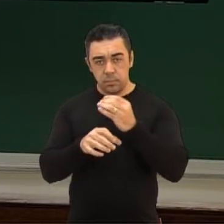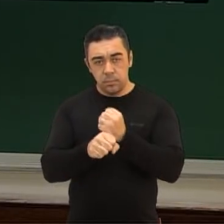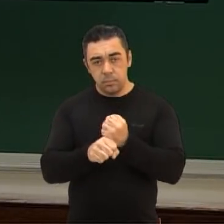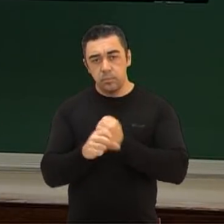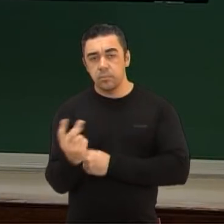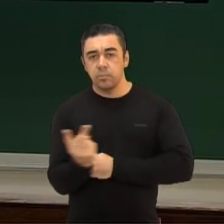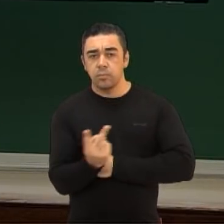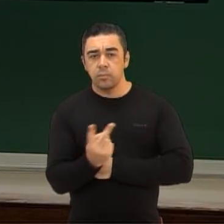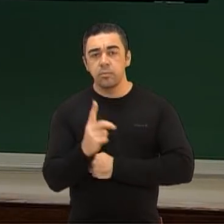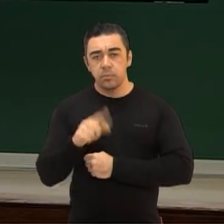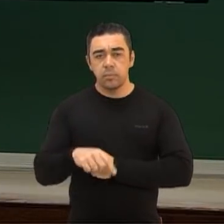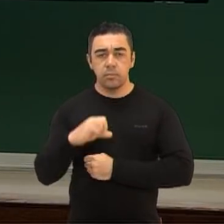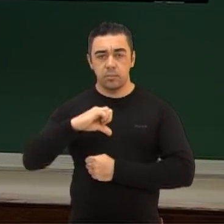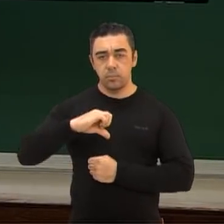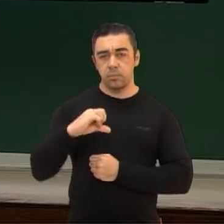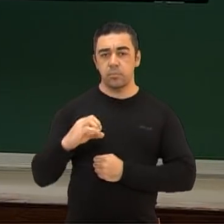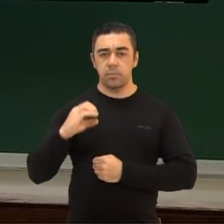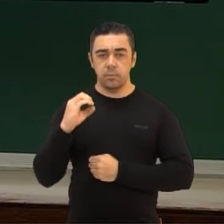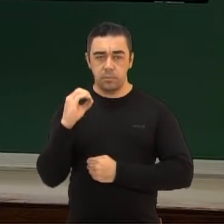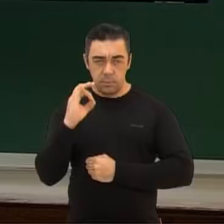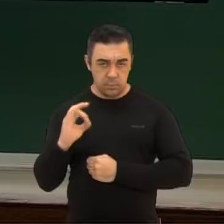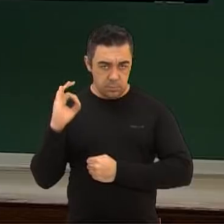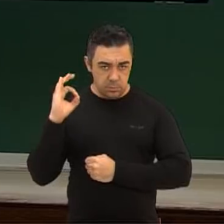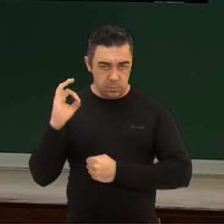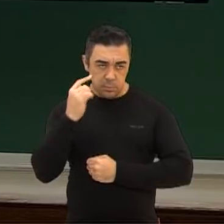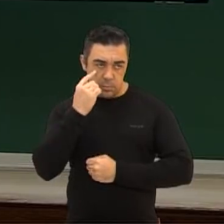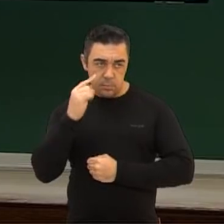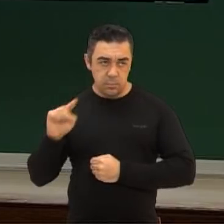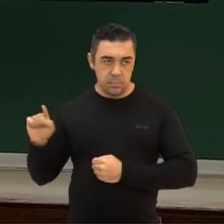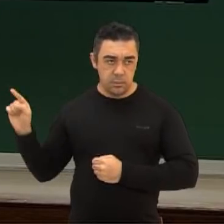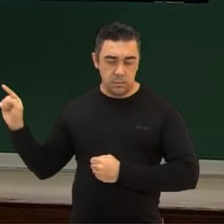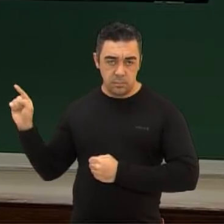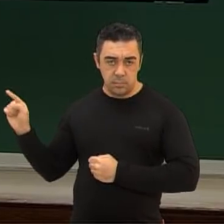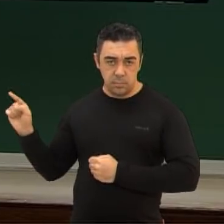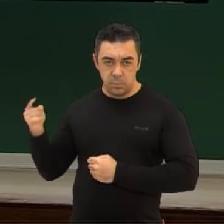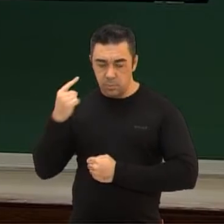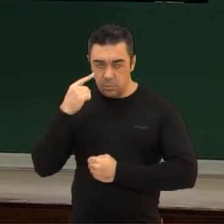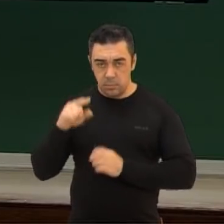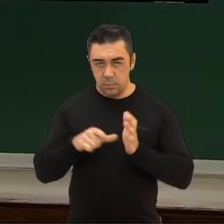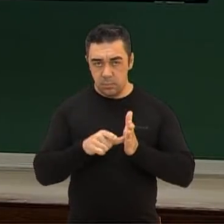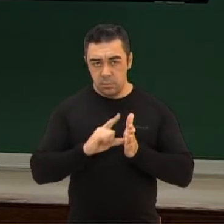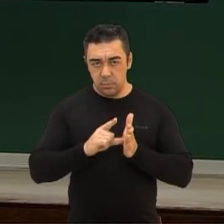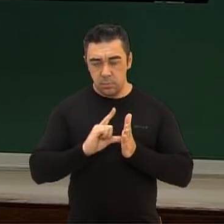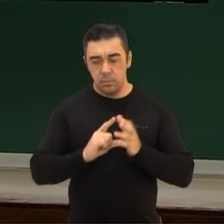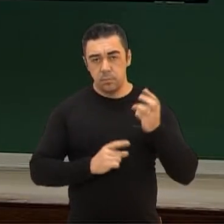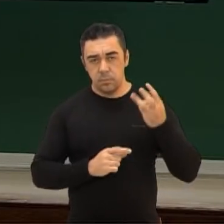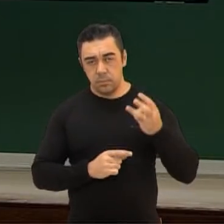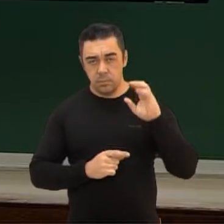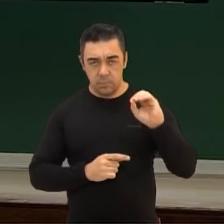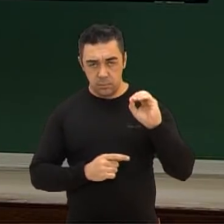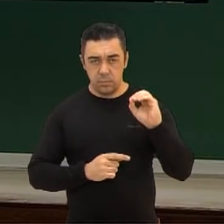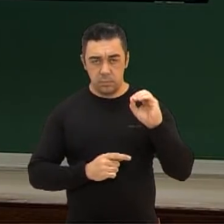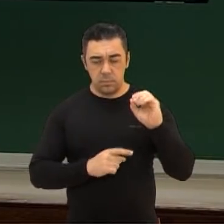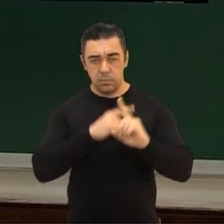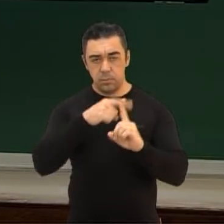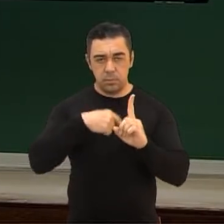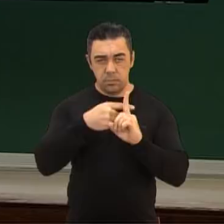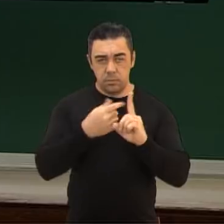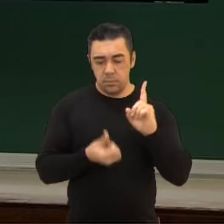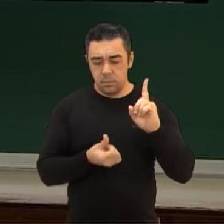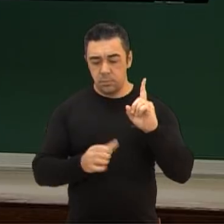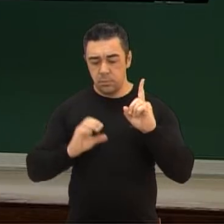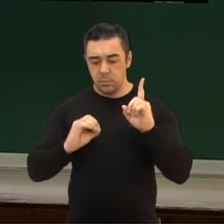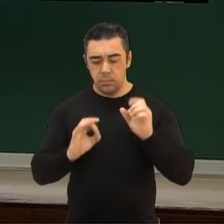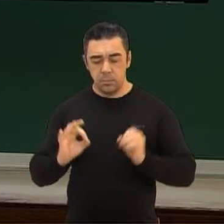graus. Então, vejamos aqui, ó, o ângulo que nós vimos anteriormente, 30 graus mais 60